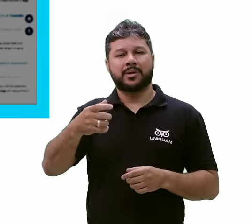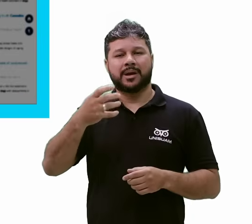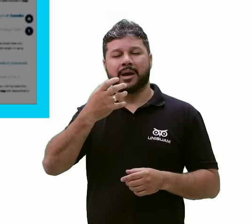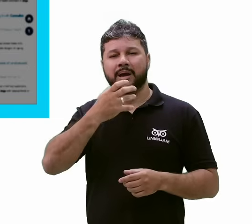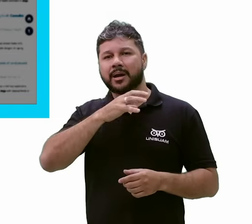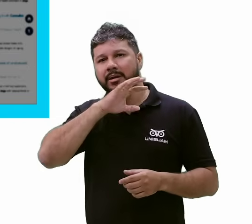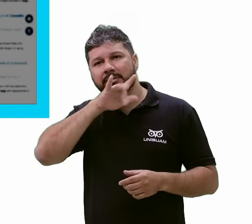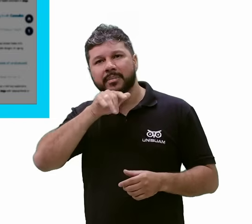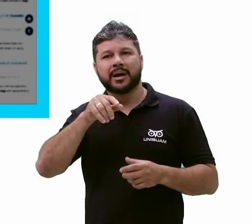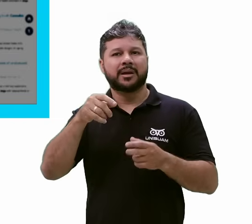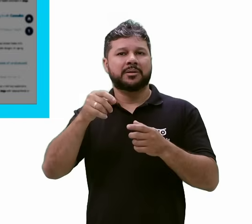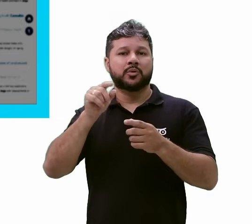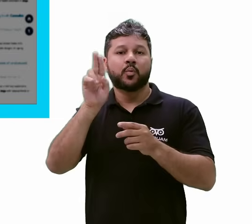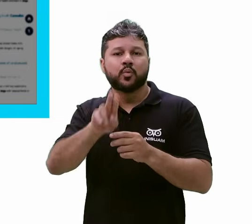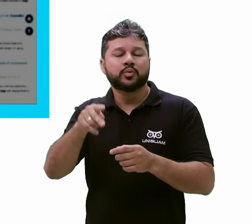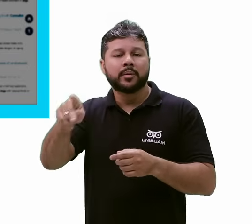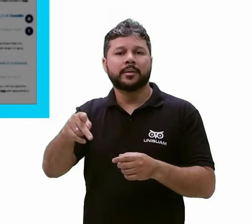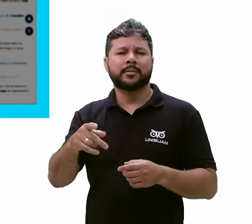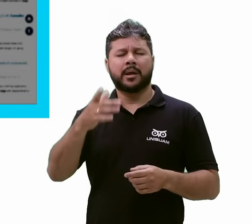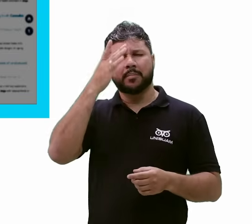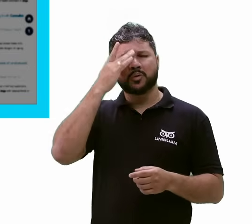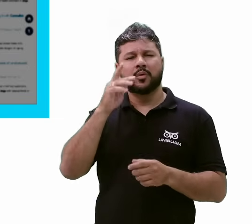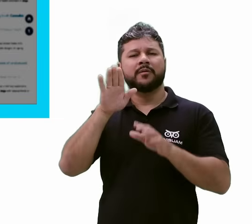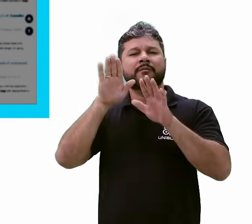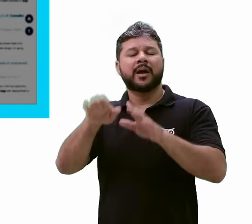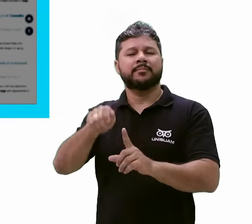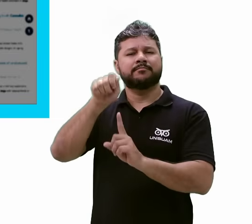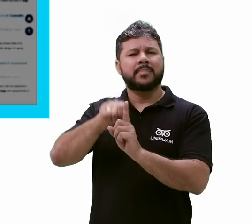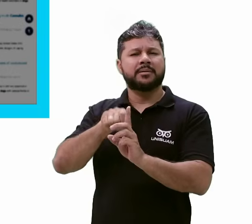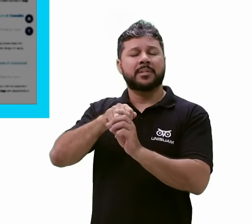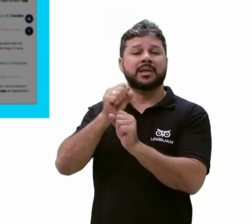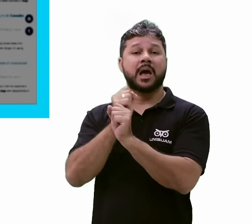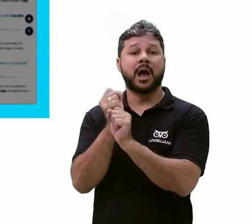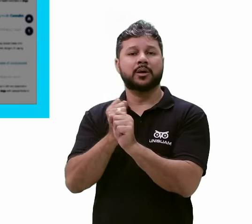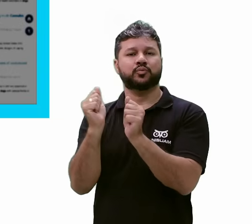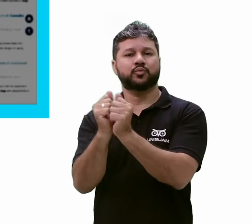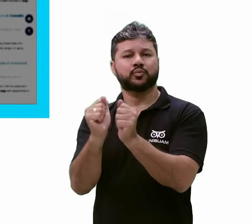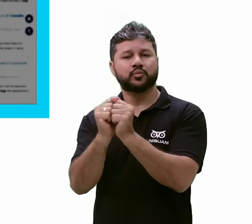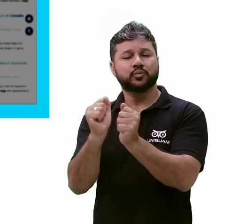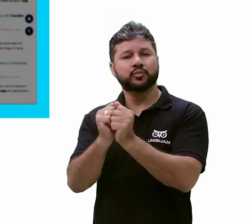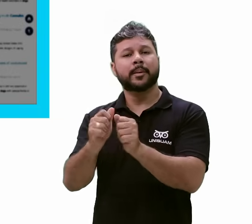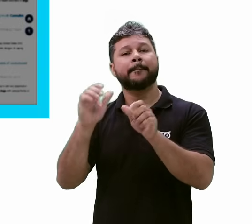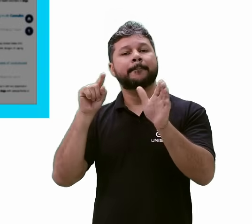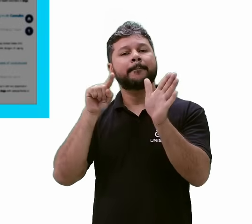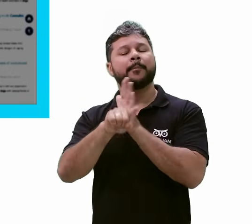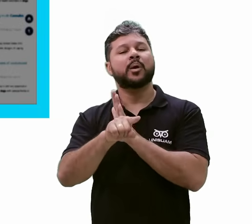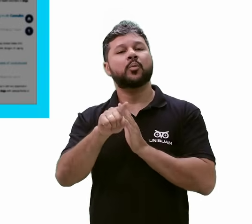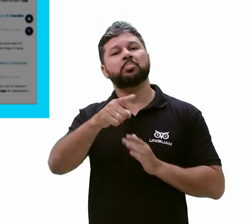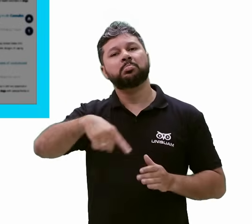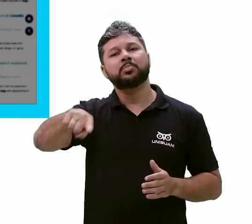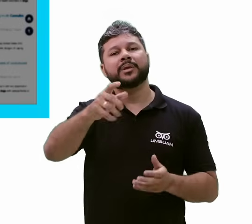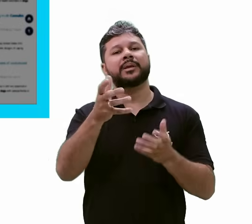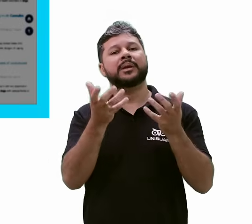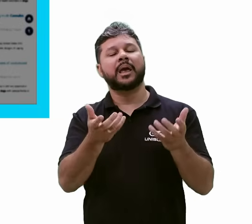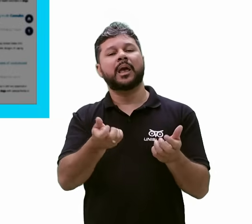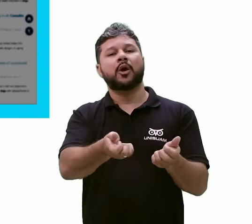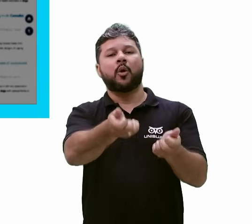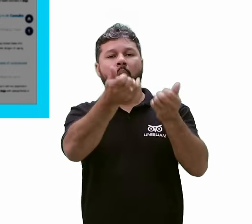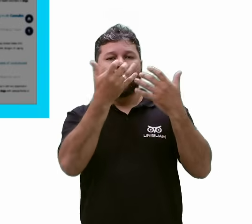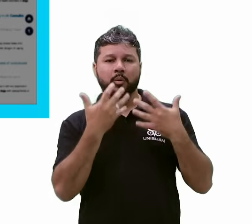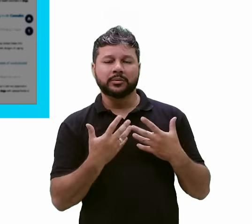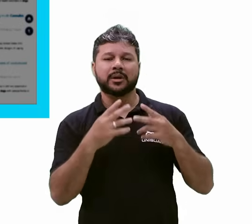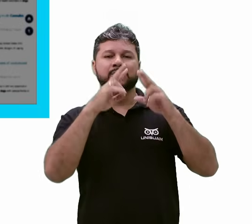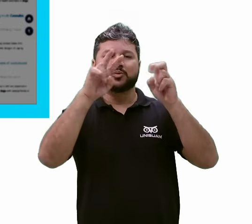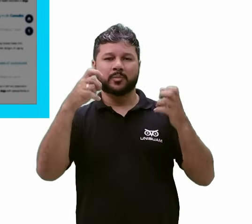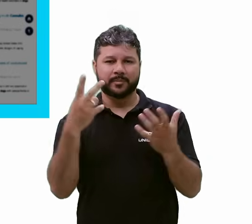Aí vai alguém lá, passa meses, anos lá, Pergunta para eles o que eles querem relatar